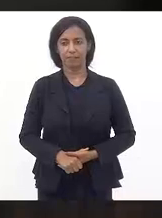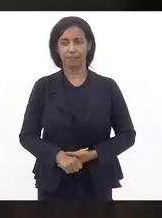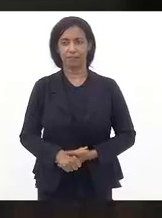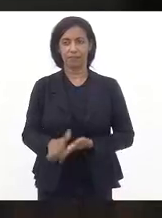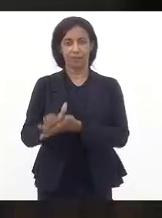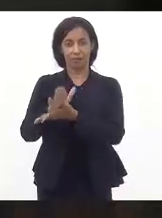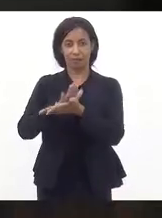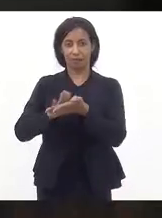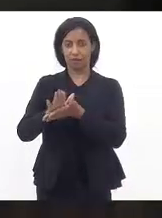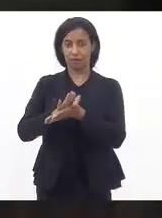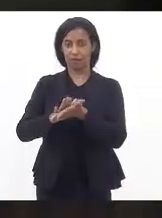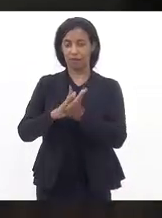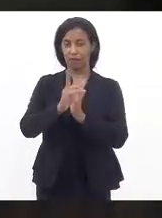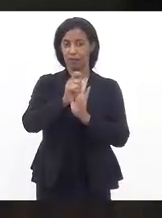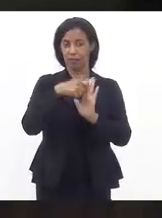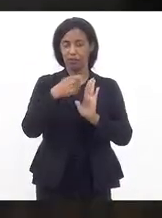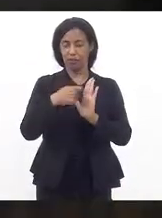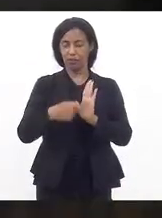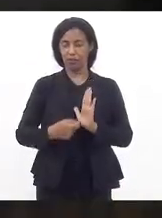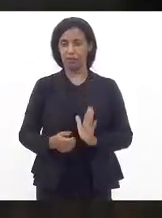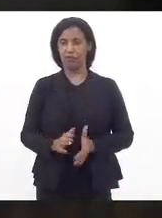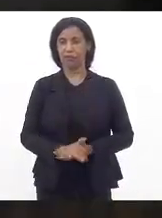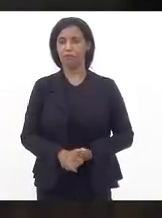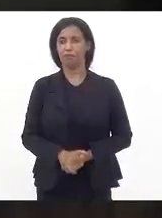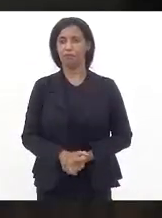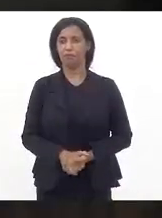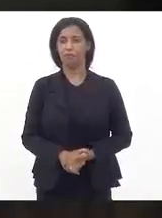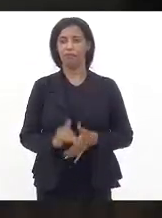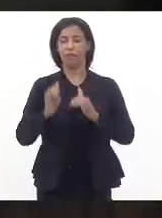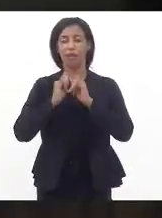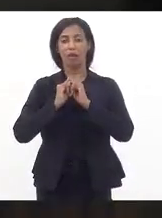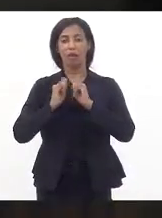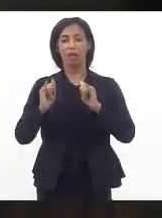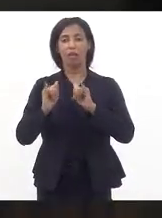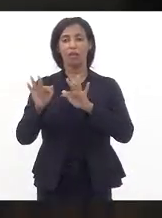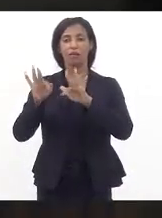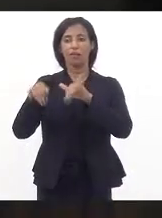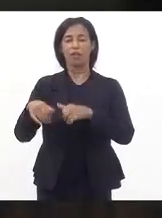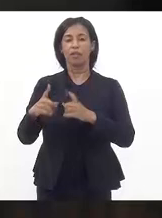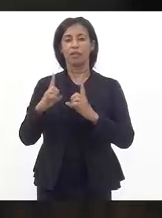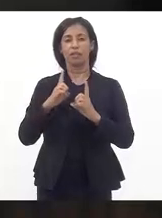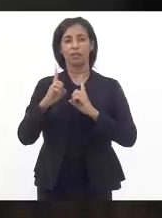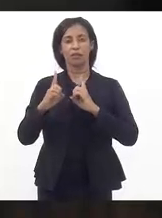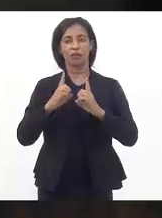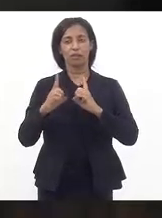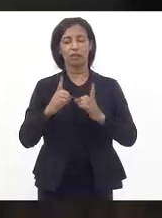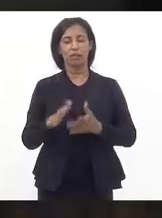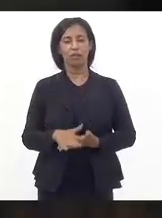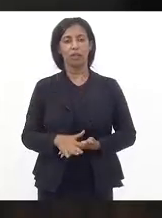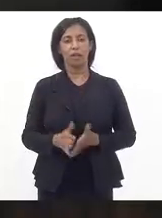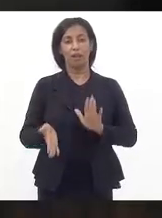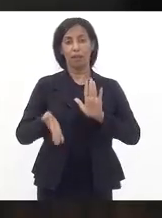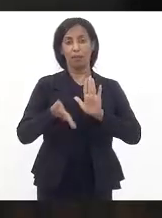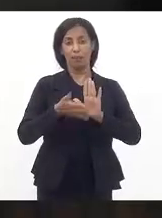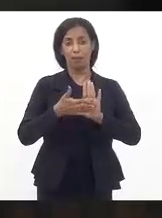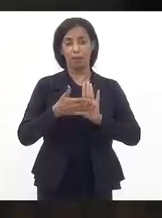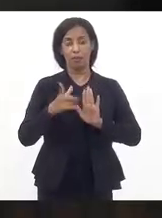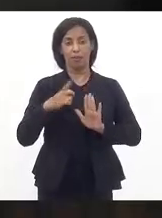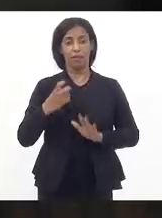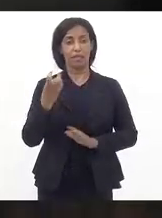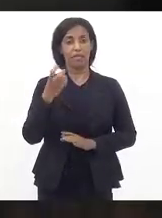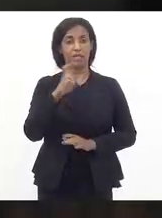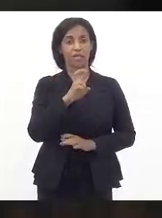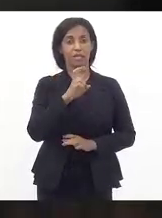e não havendo mais oradores inscritos anuncia o que encerrar a discussão A presente proposta a